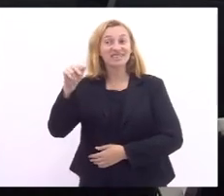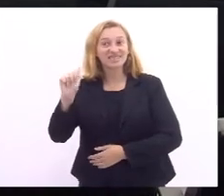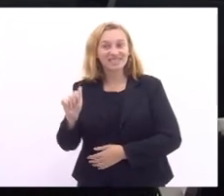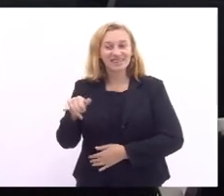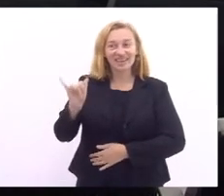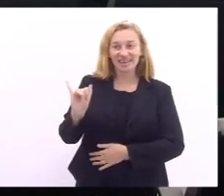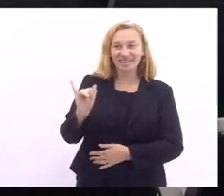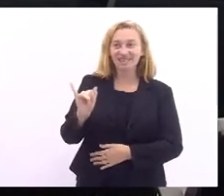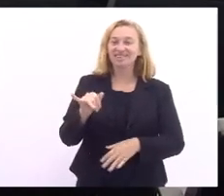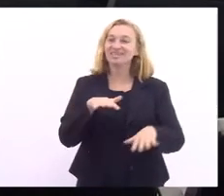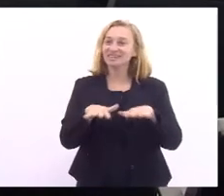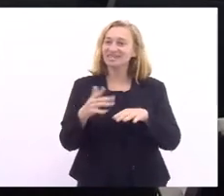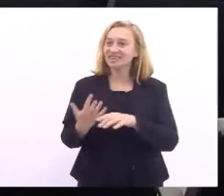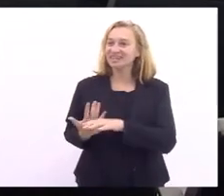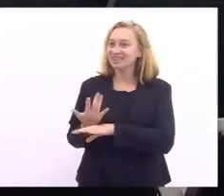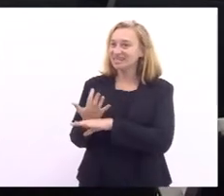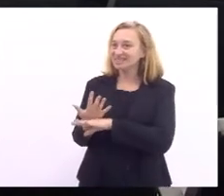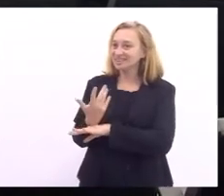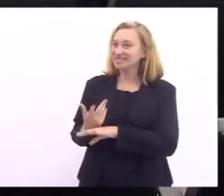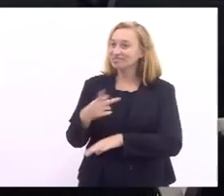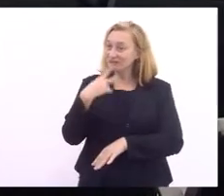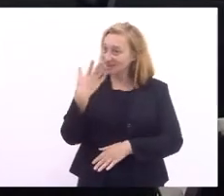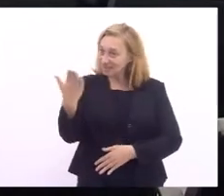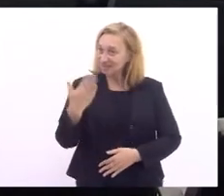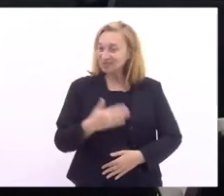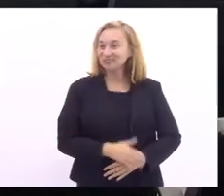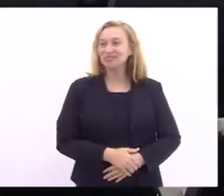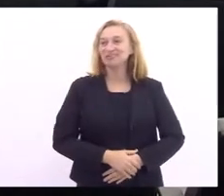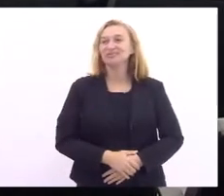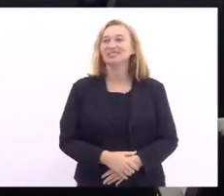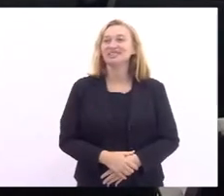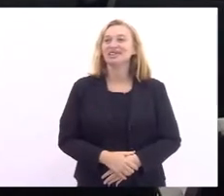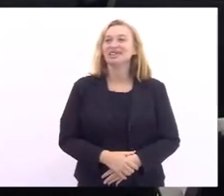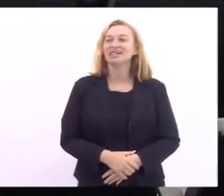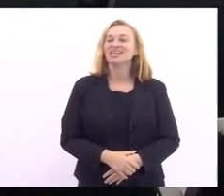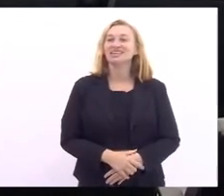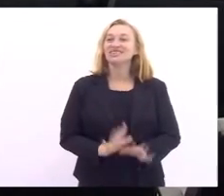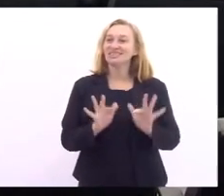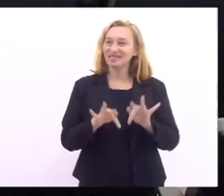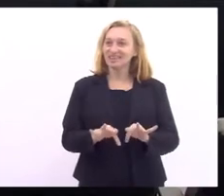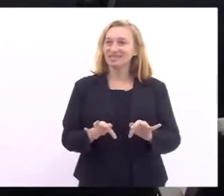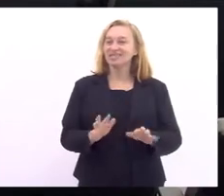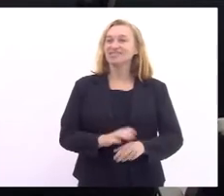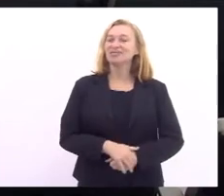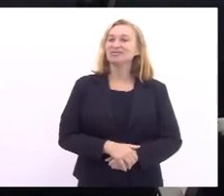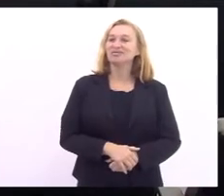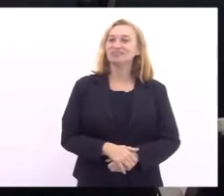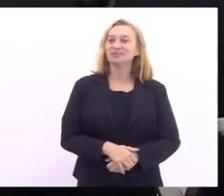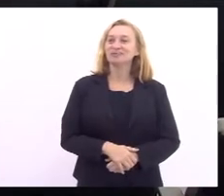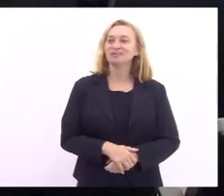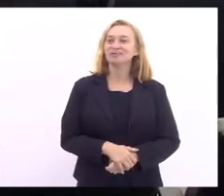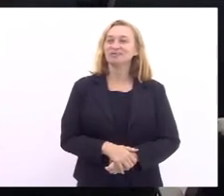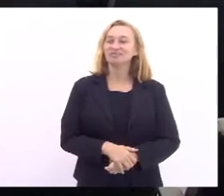pobreza Caxias para fazer a sua saudação terminando essa relação à